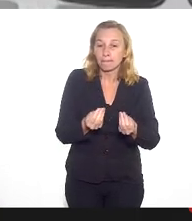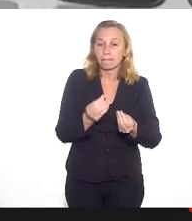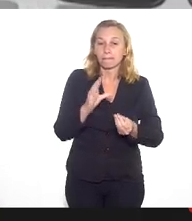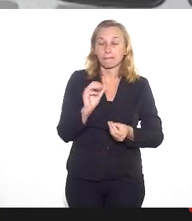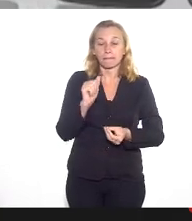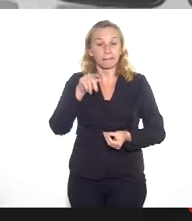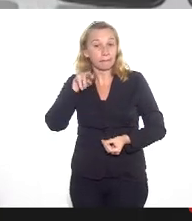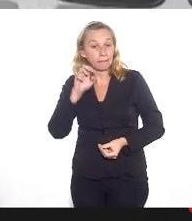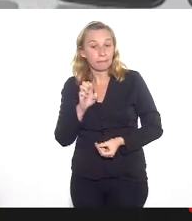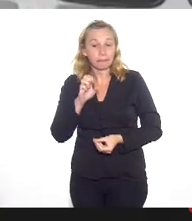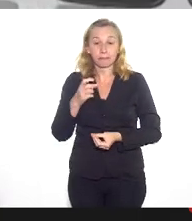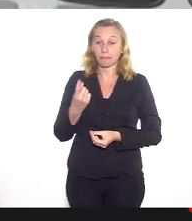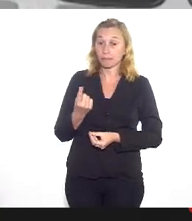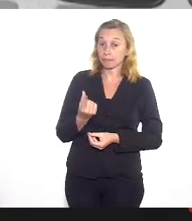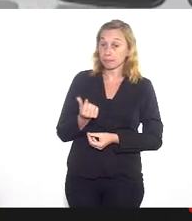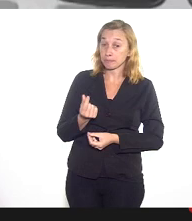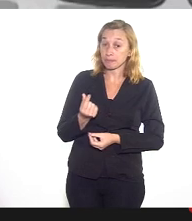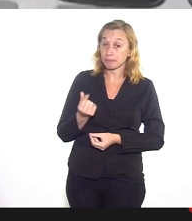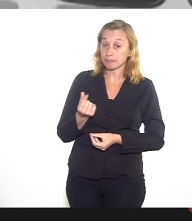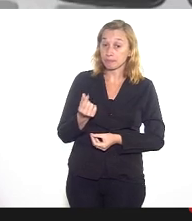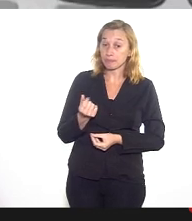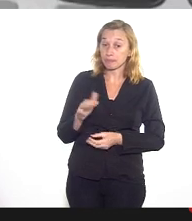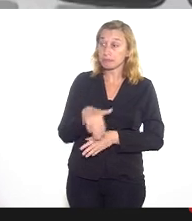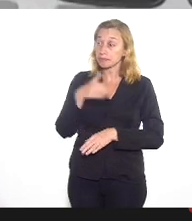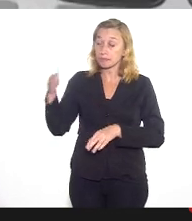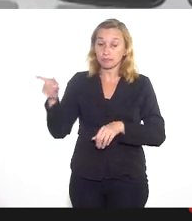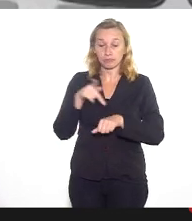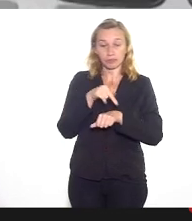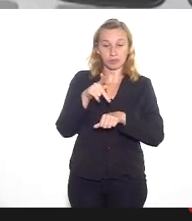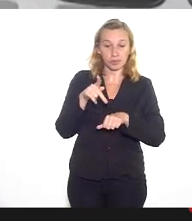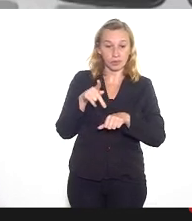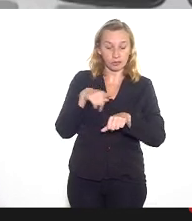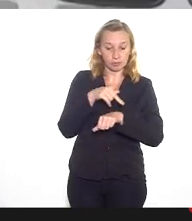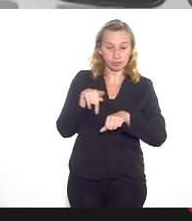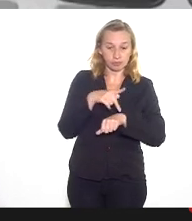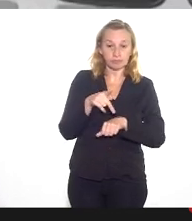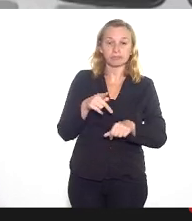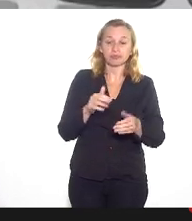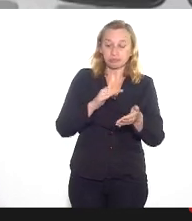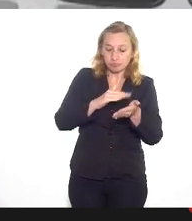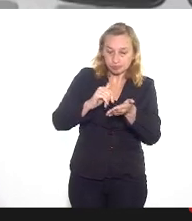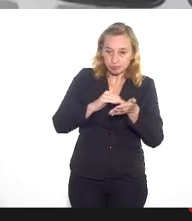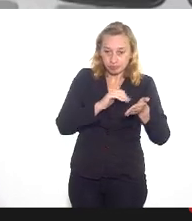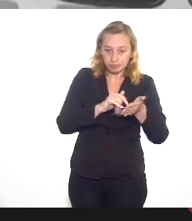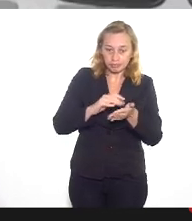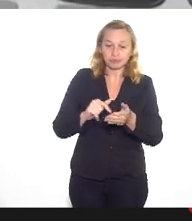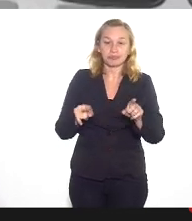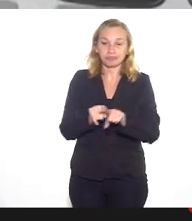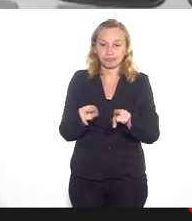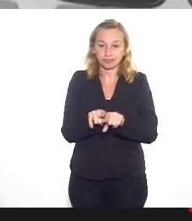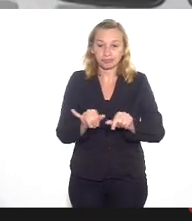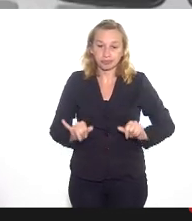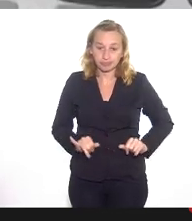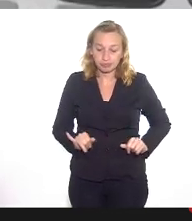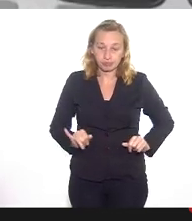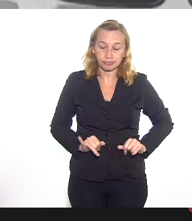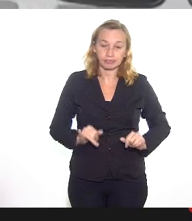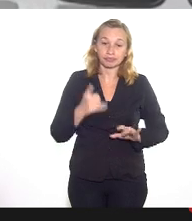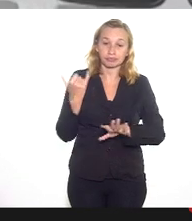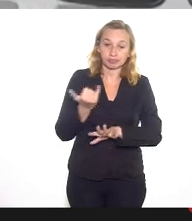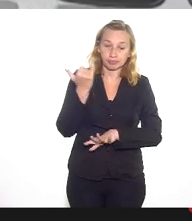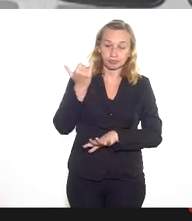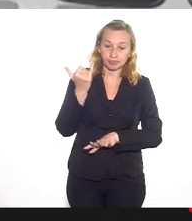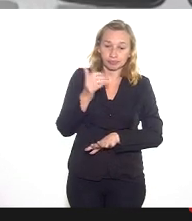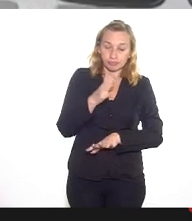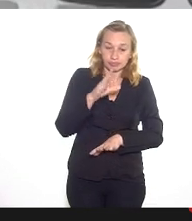da moeda estrangeira. Então, notando que nós temos gastos que também sofrem uma incidência importante